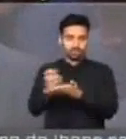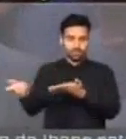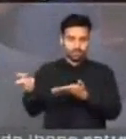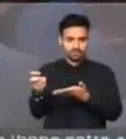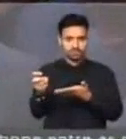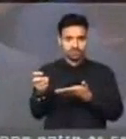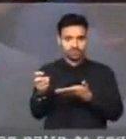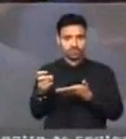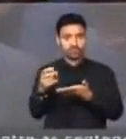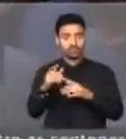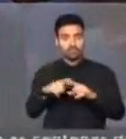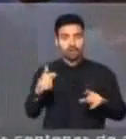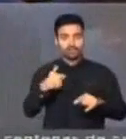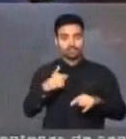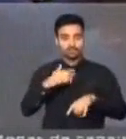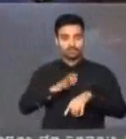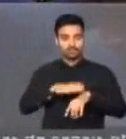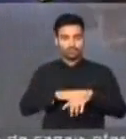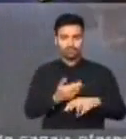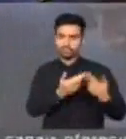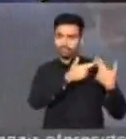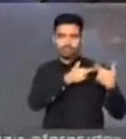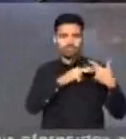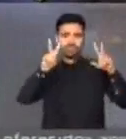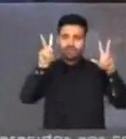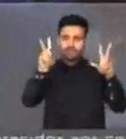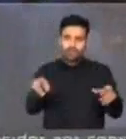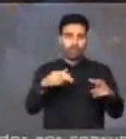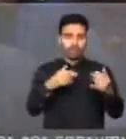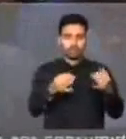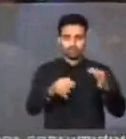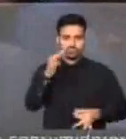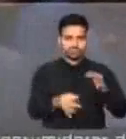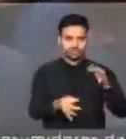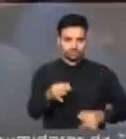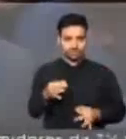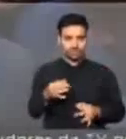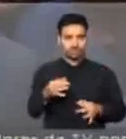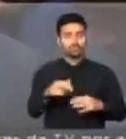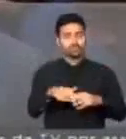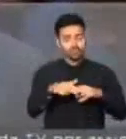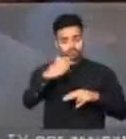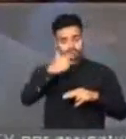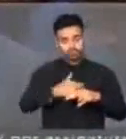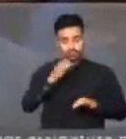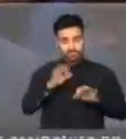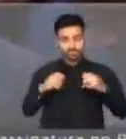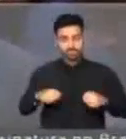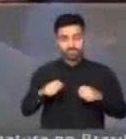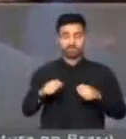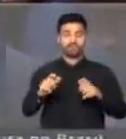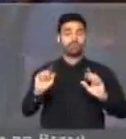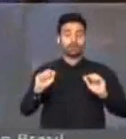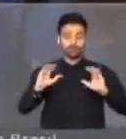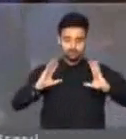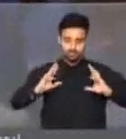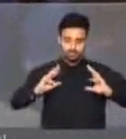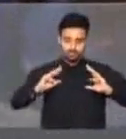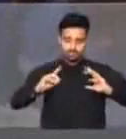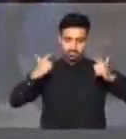aqui com o papel de julgador, e cabe ao julgador ser imparcial. E eu quero aqui pela